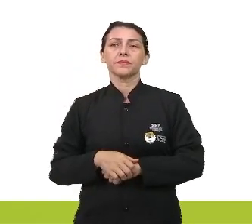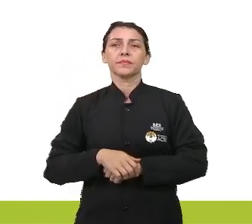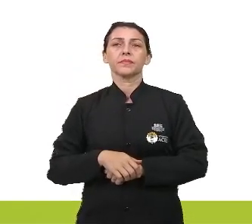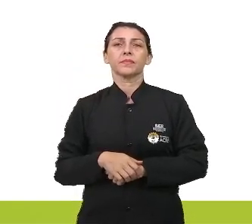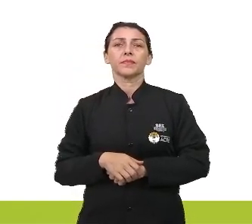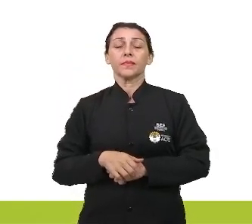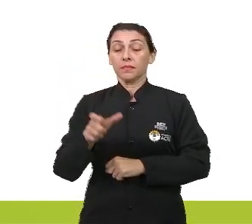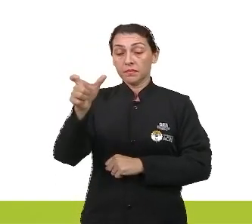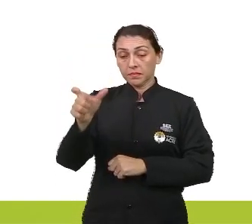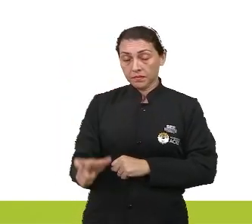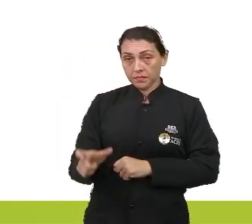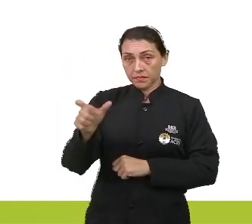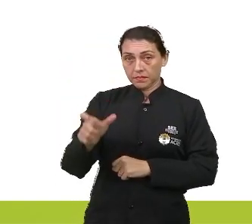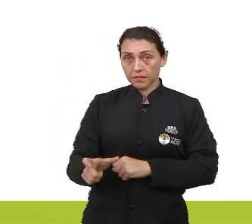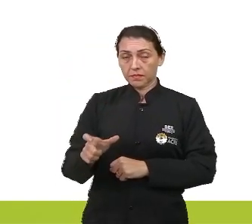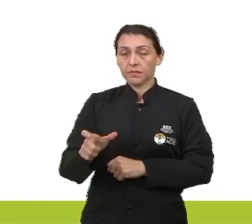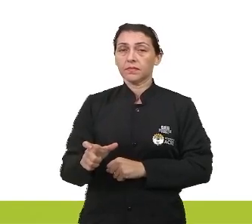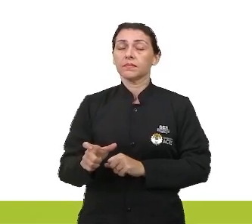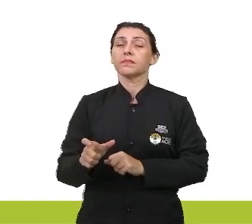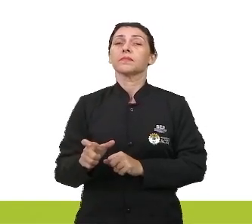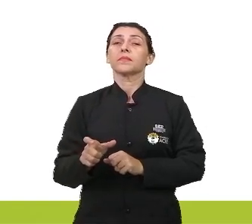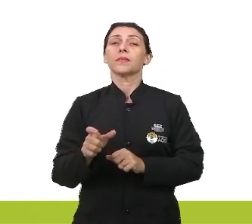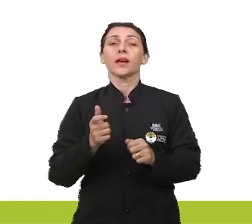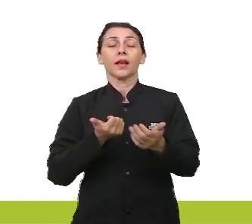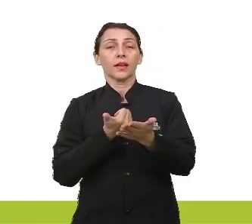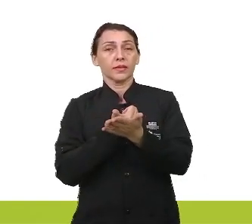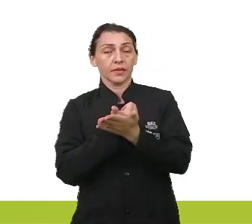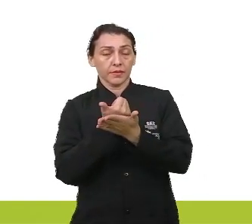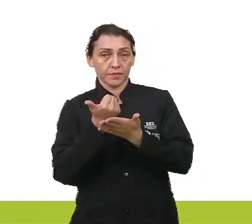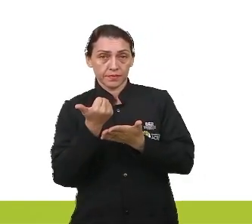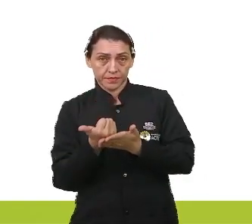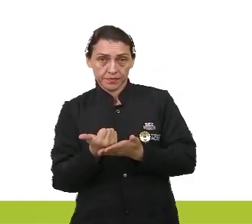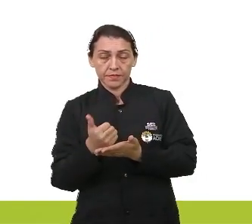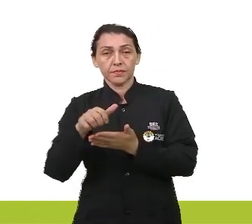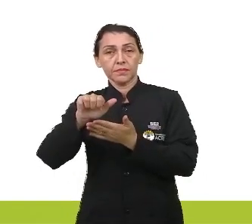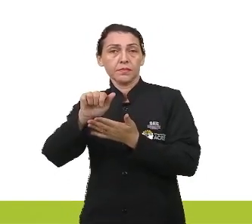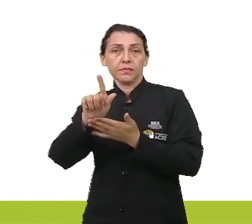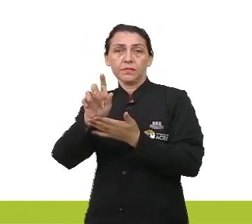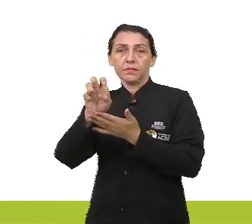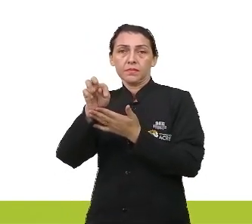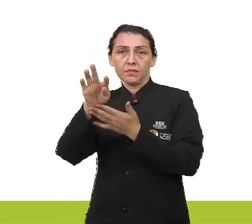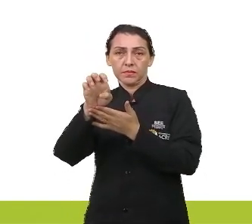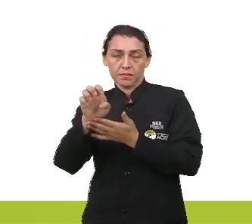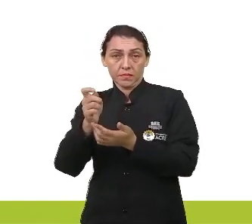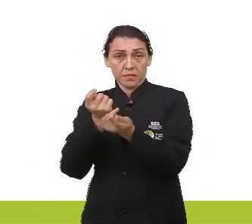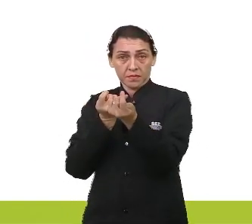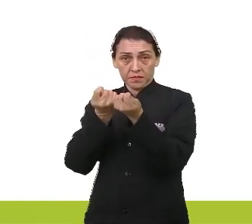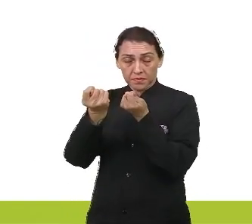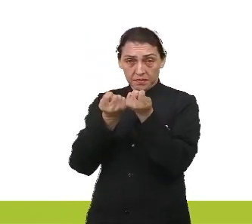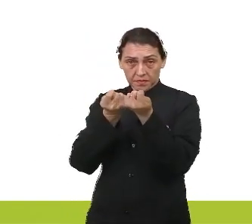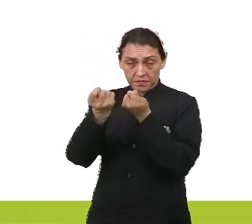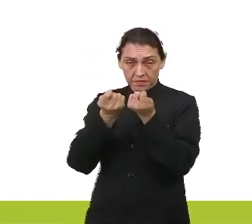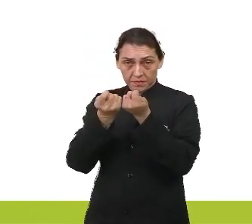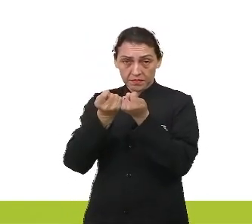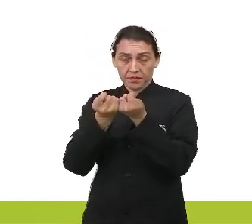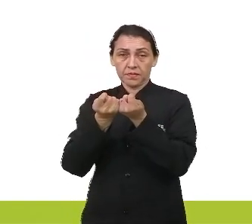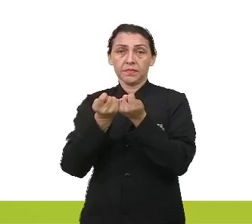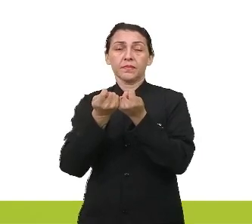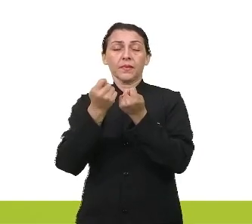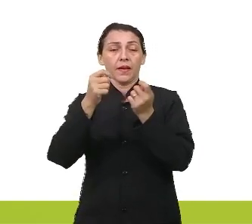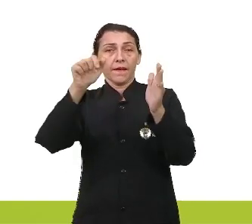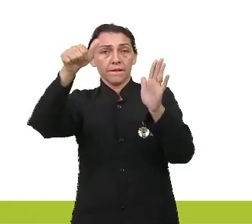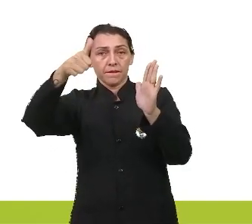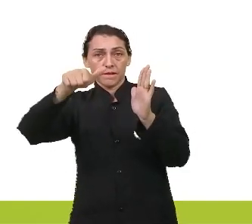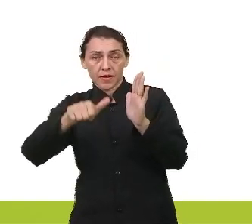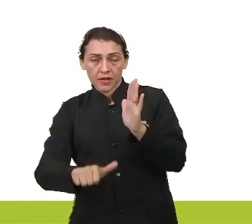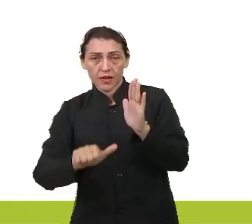ao indivíduo aplicar as ações dos agentes reguladores, se